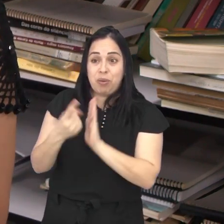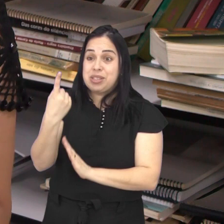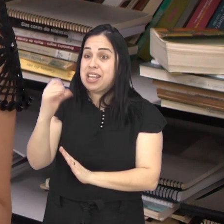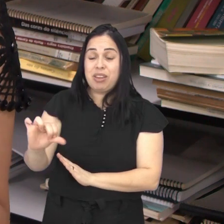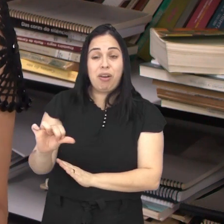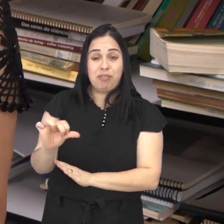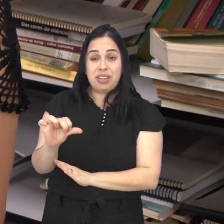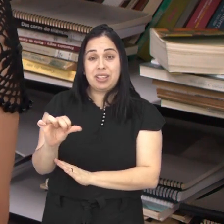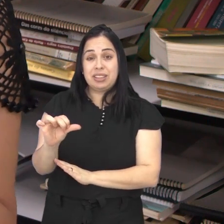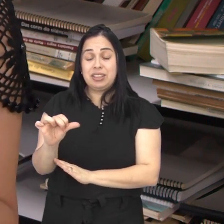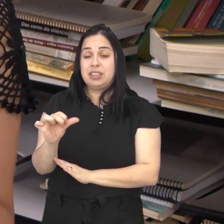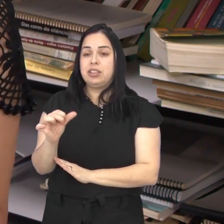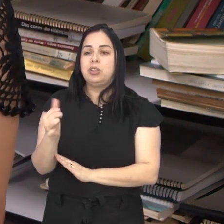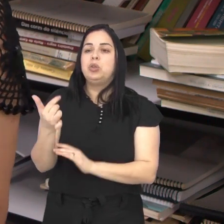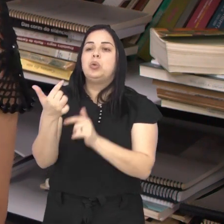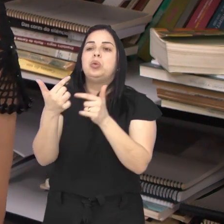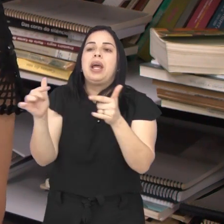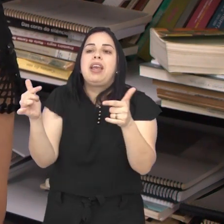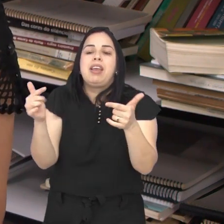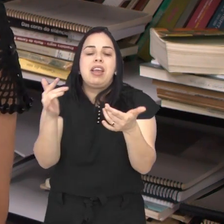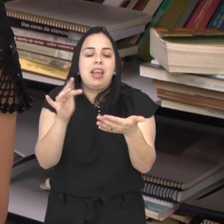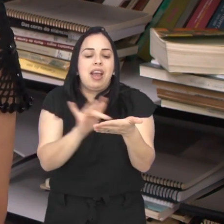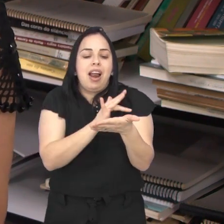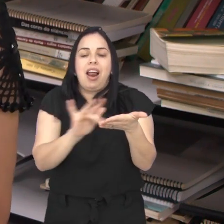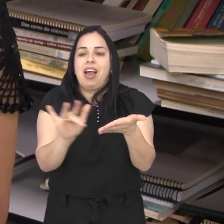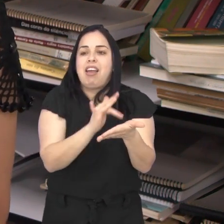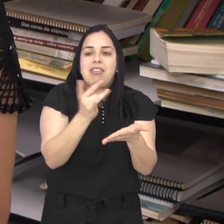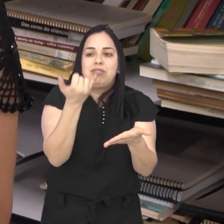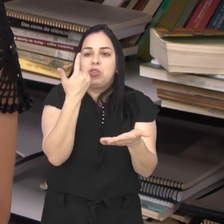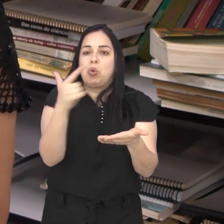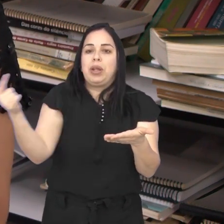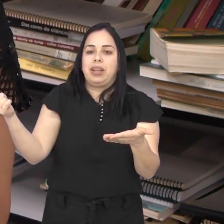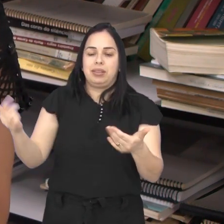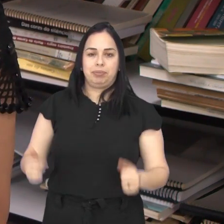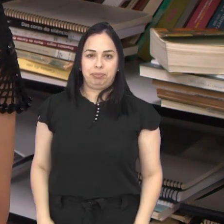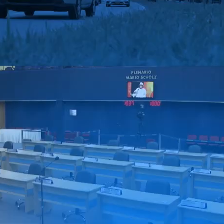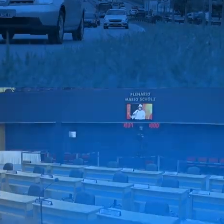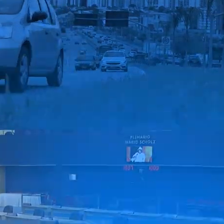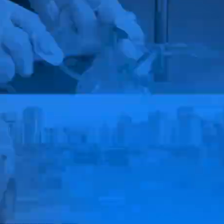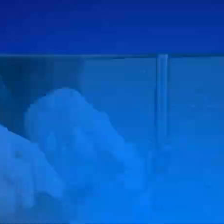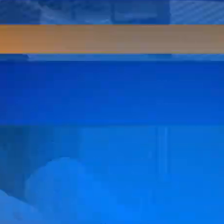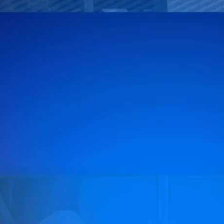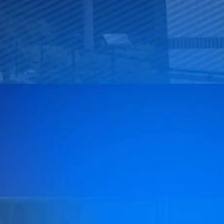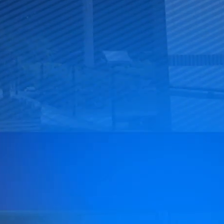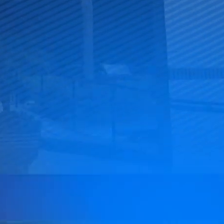que é um período que você não tem essa transmissão de informações tão rápida quanto hoje, por exemplo.